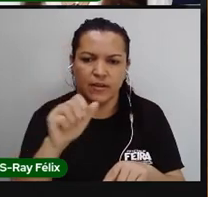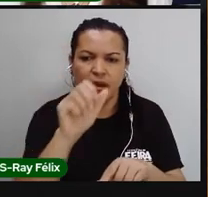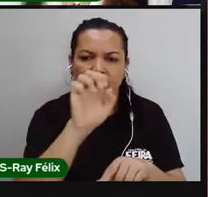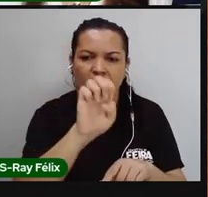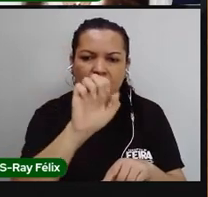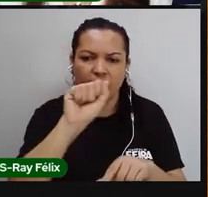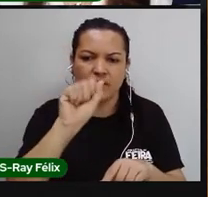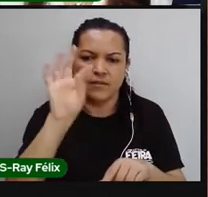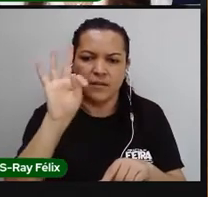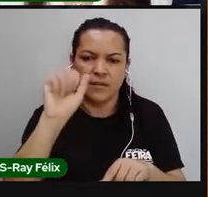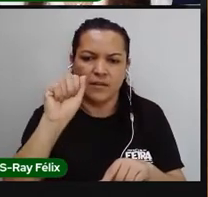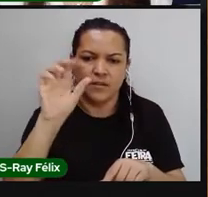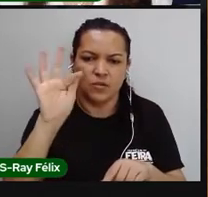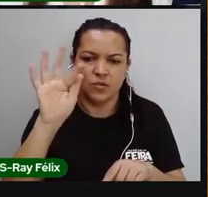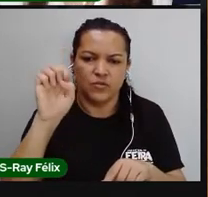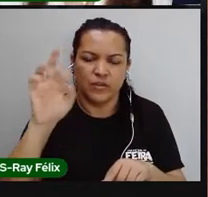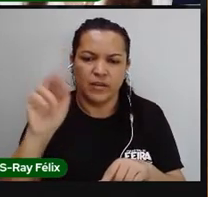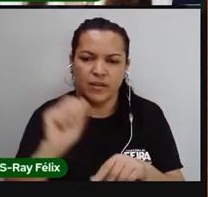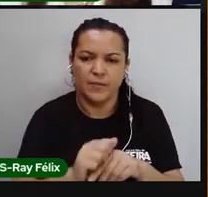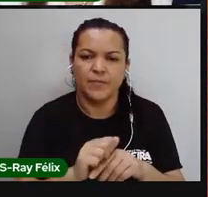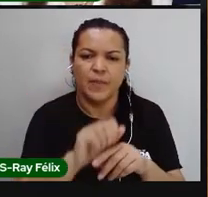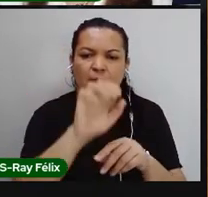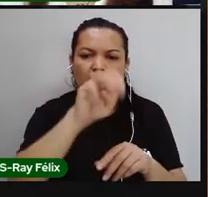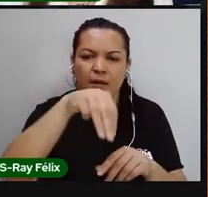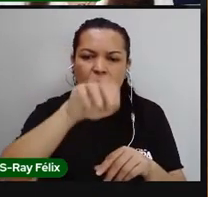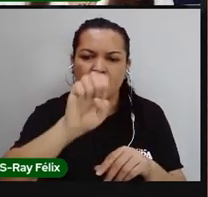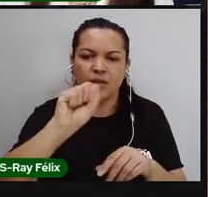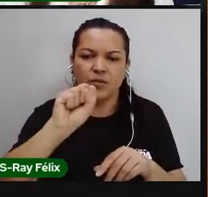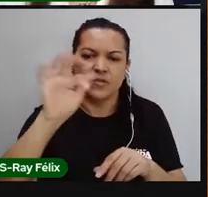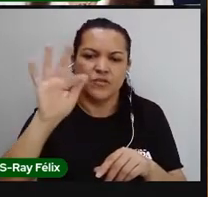mesosfera, a termosfera e a exosfera.